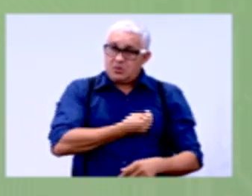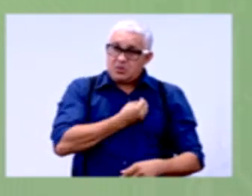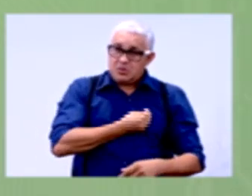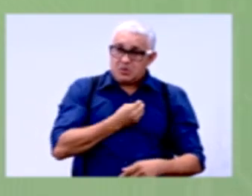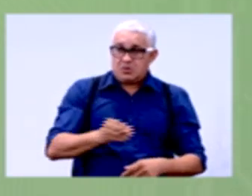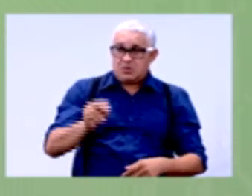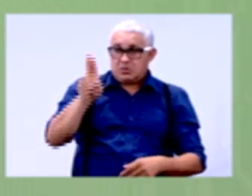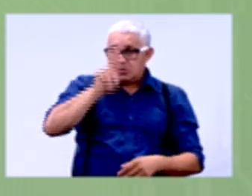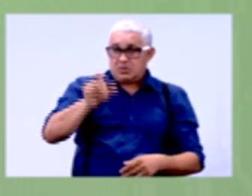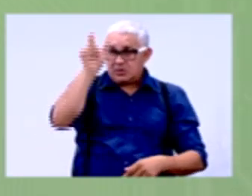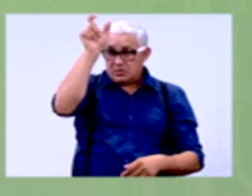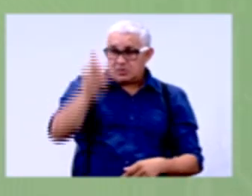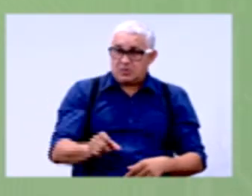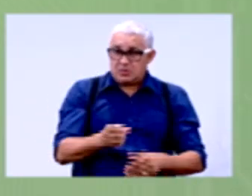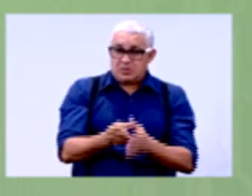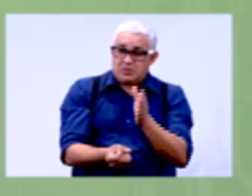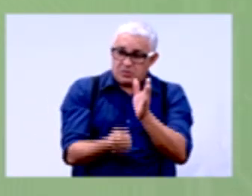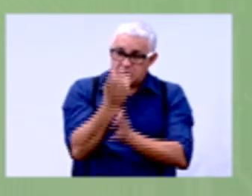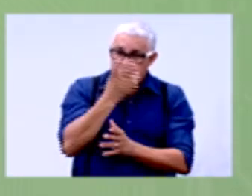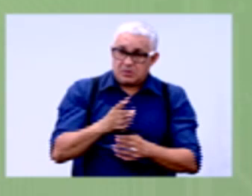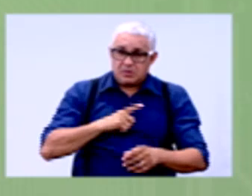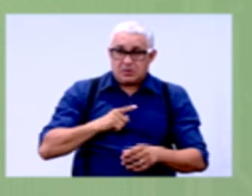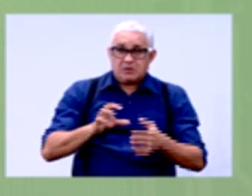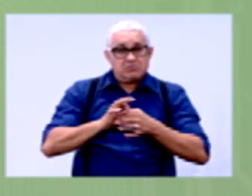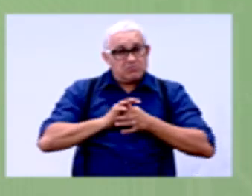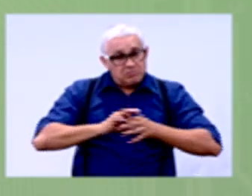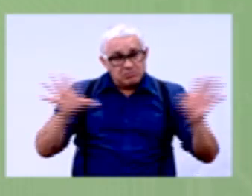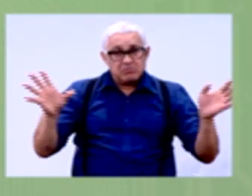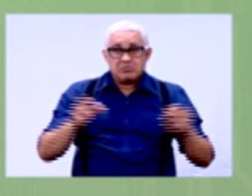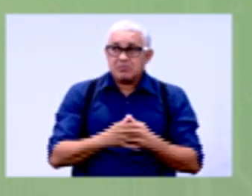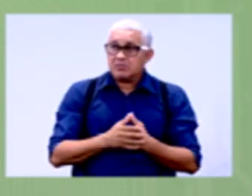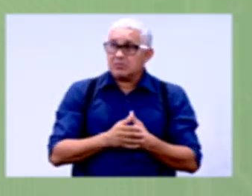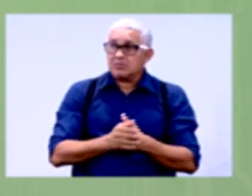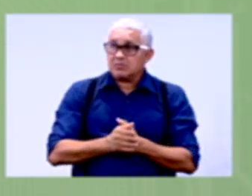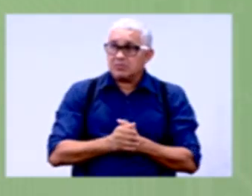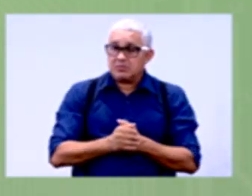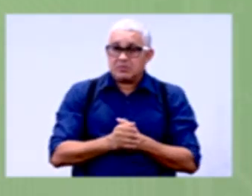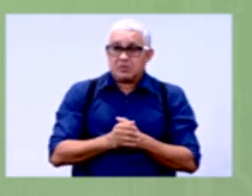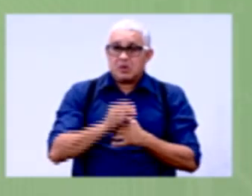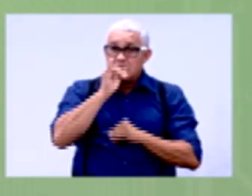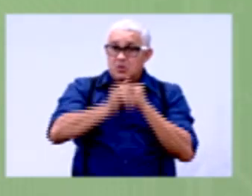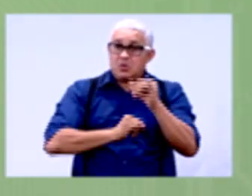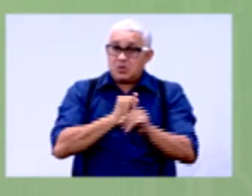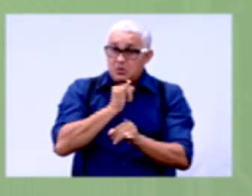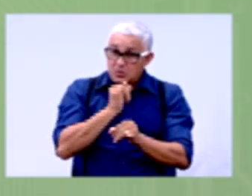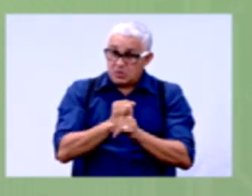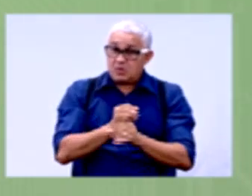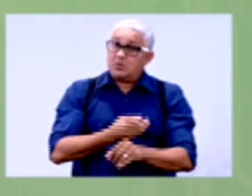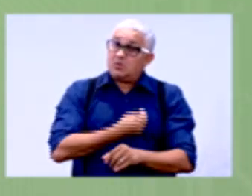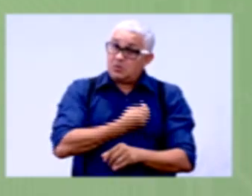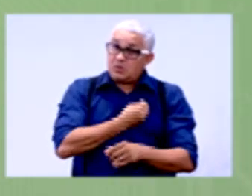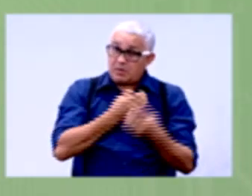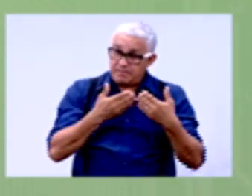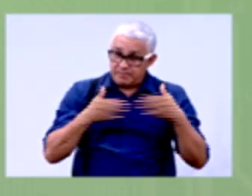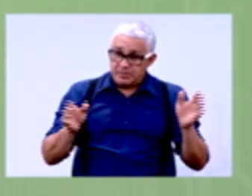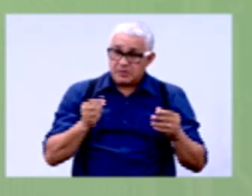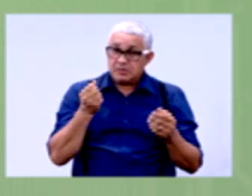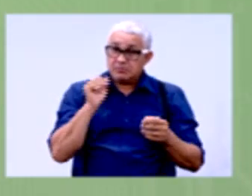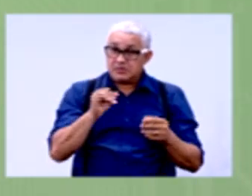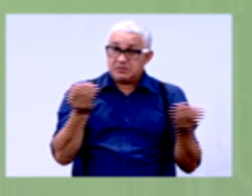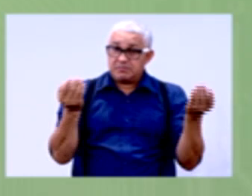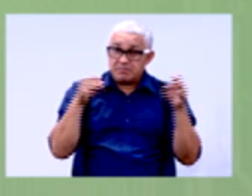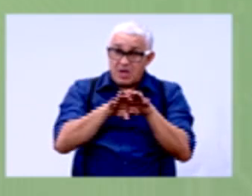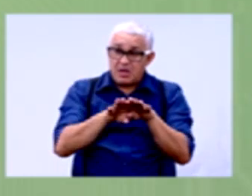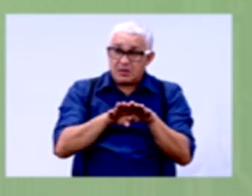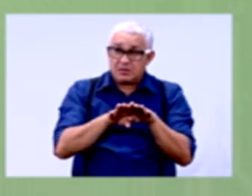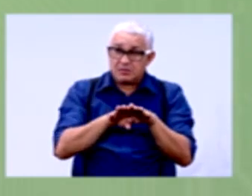seja, a informação criada só estará disponível, olha aqui, quando o navegador do usuário estiver aberto. Se ele fechou o